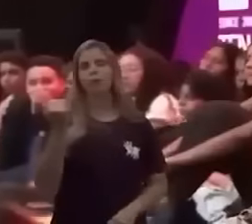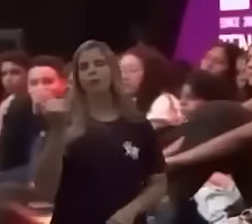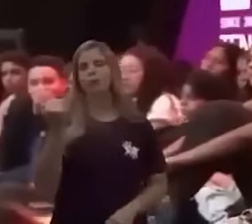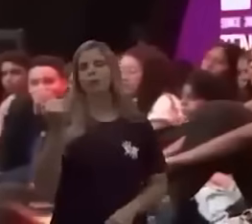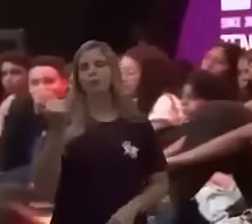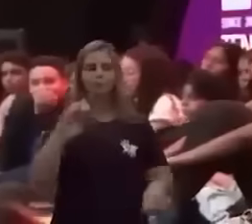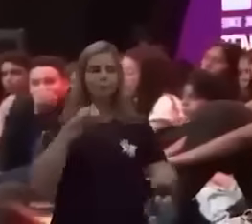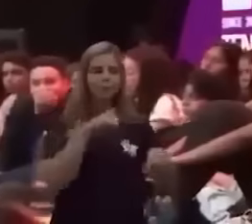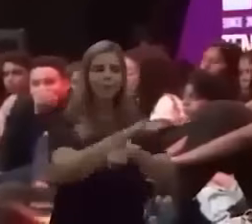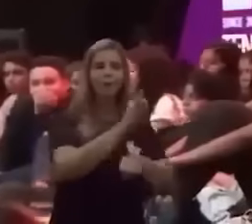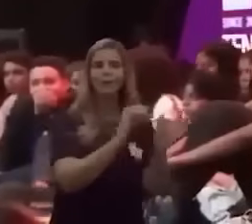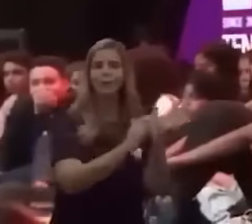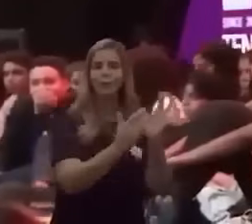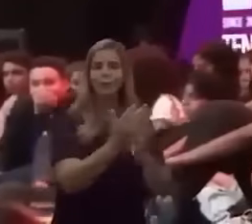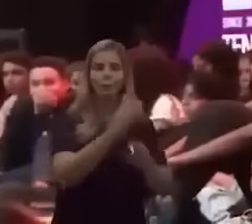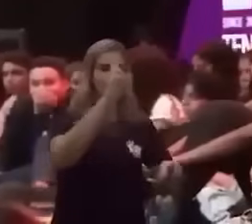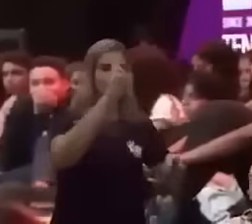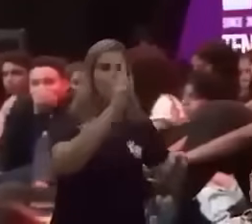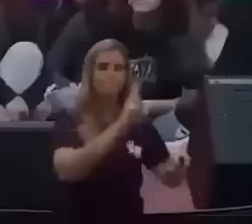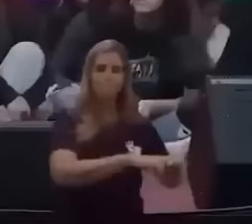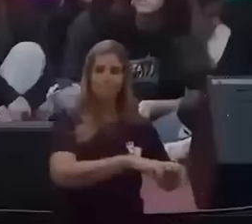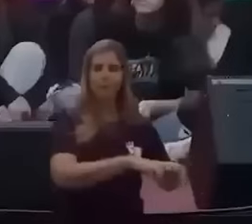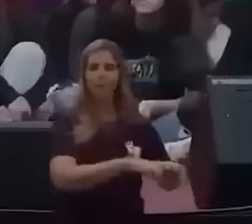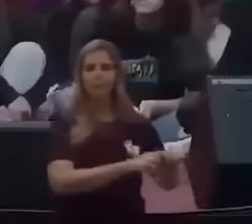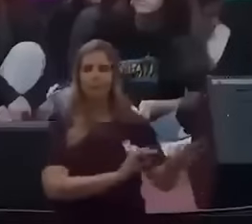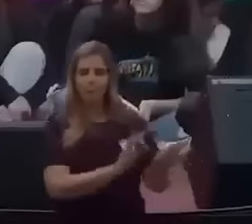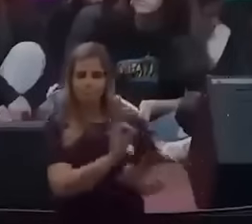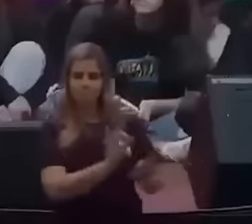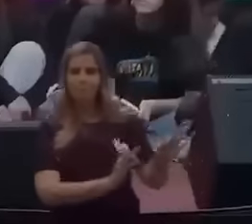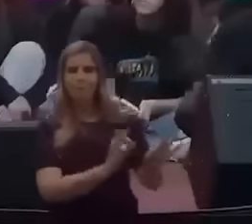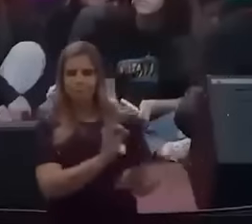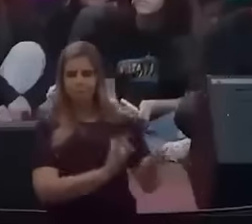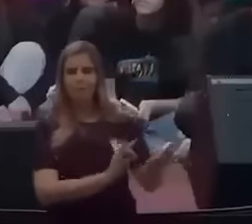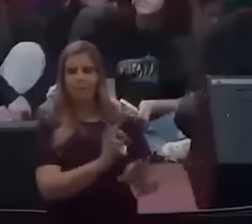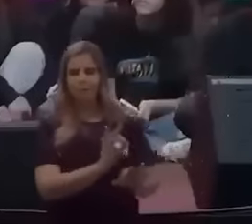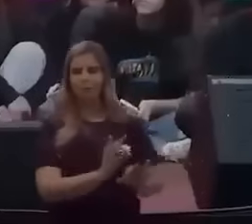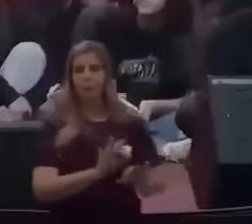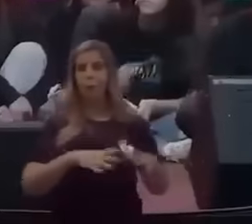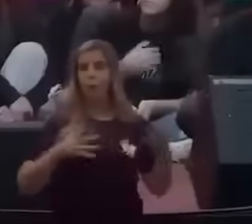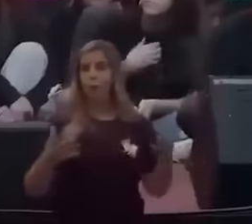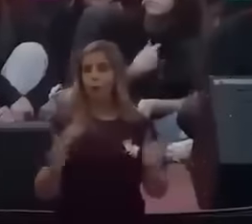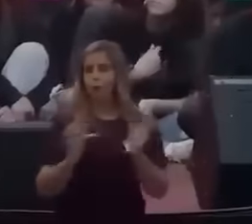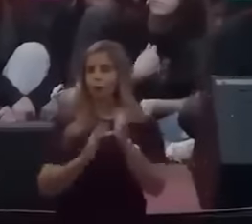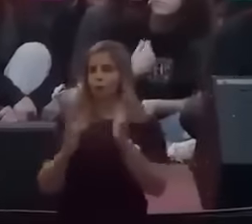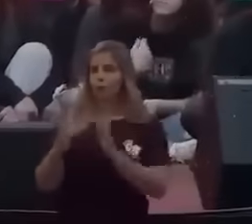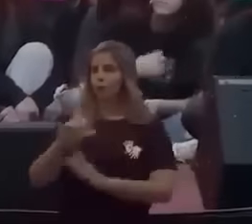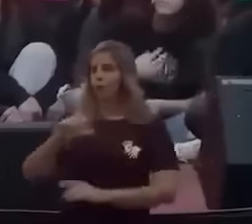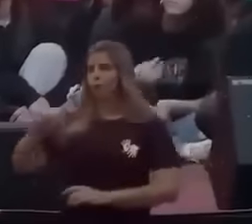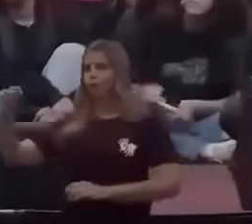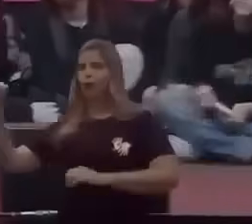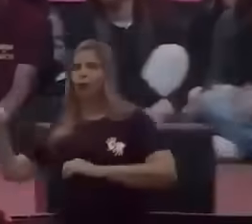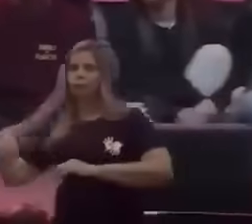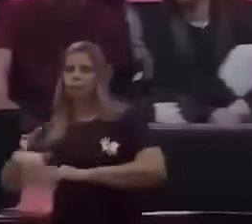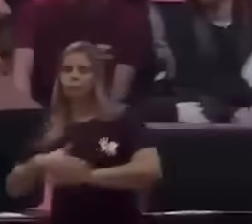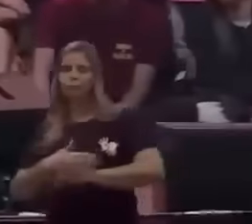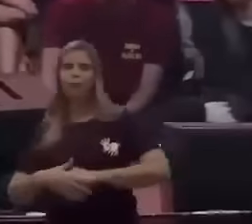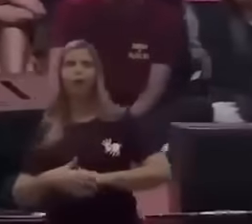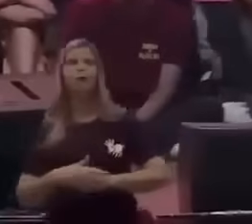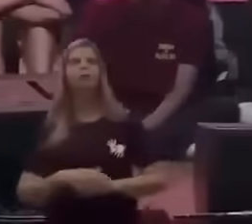turba armada para prender Jesus no Getsêmani. Quando Jesus está saindo, Jesus diz assim para os